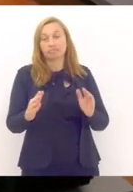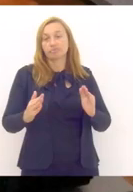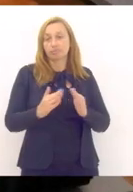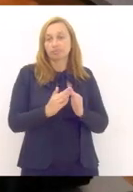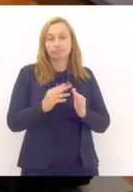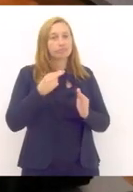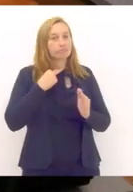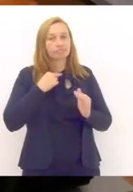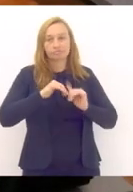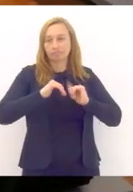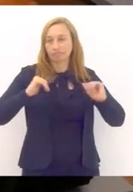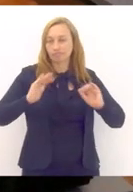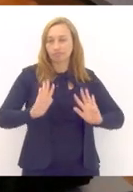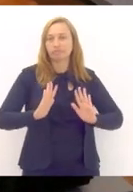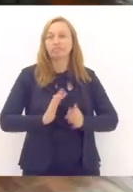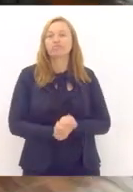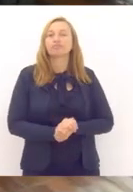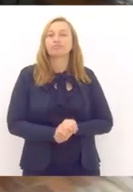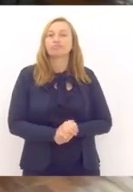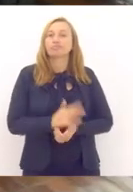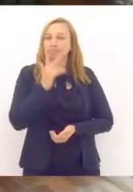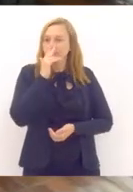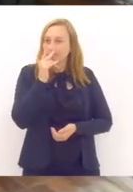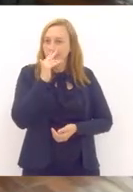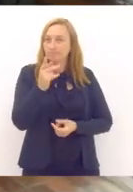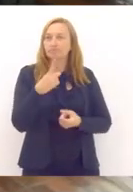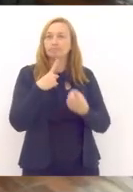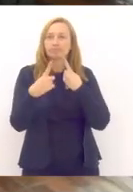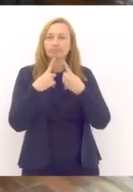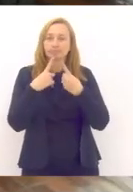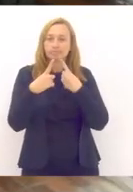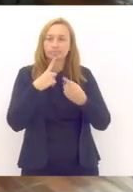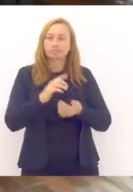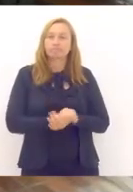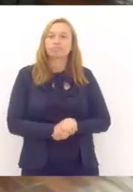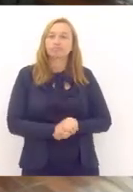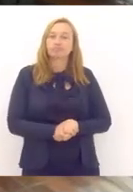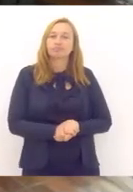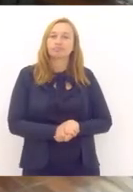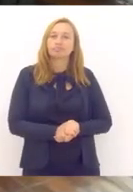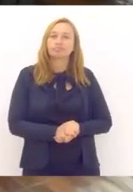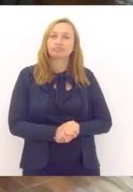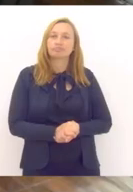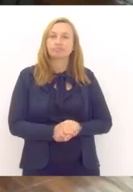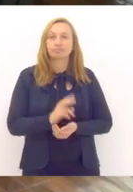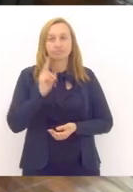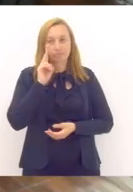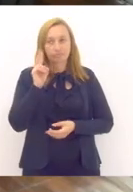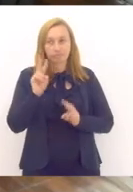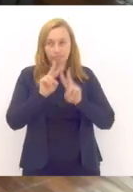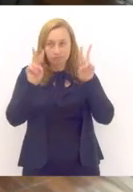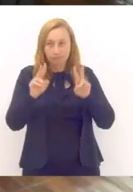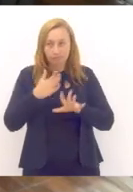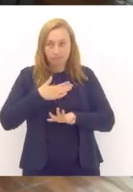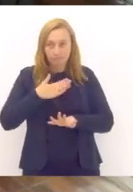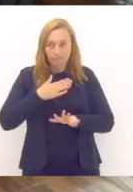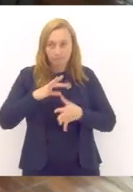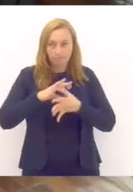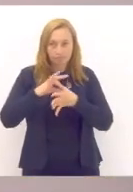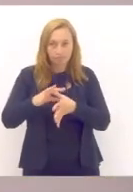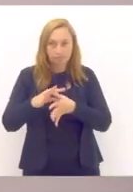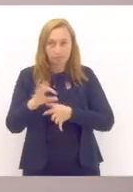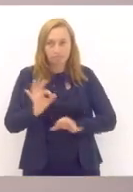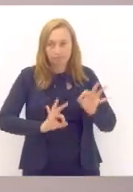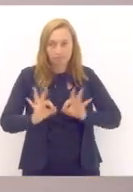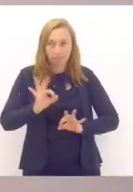disso. O que me parece que talvez essa discussão é uma discussão, pelo menos a meu ver, muito melhor liderada pelo